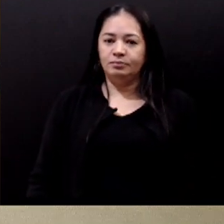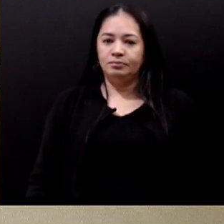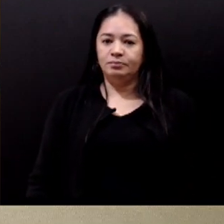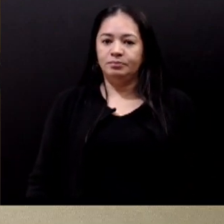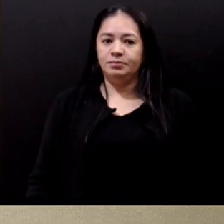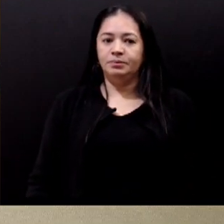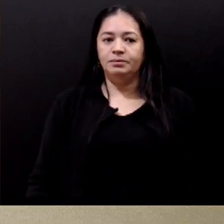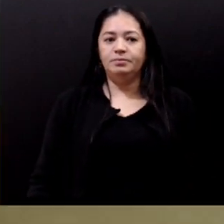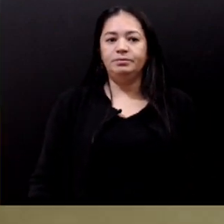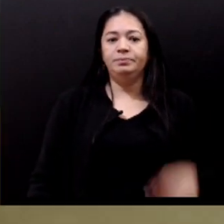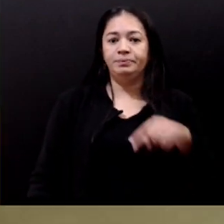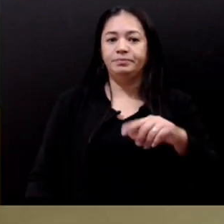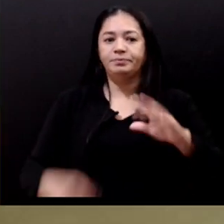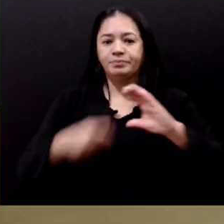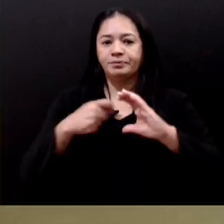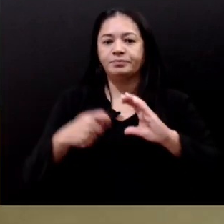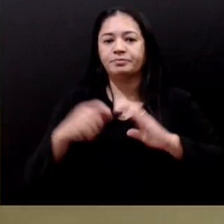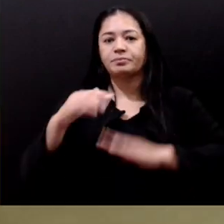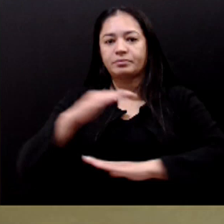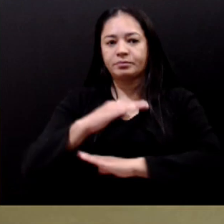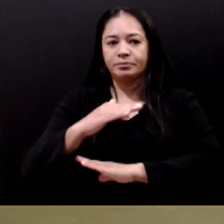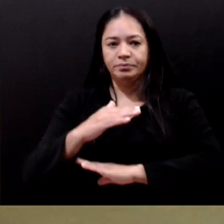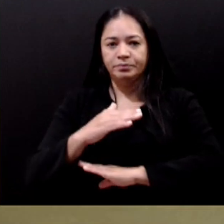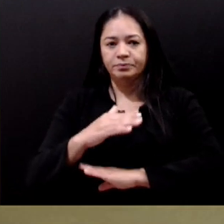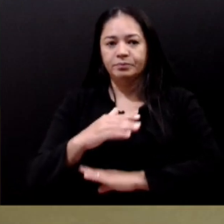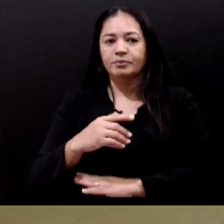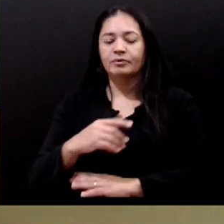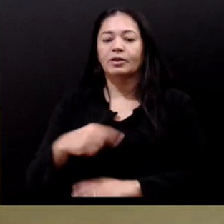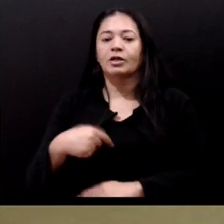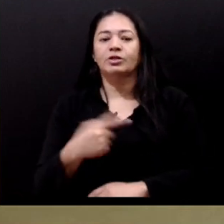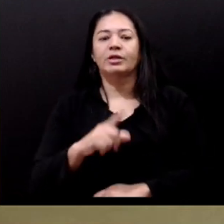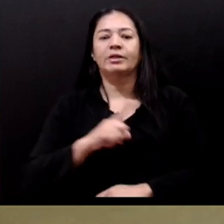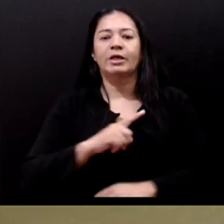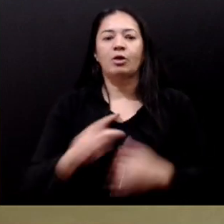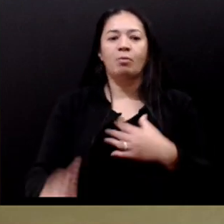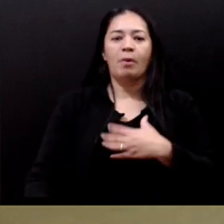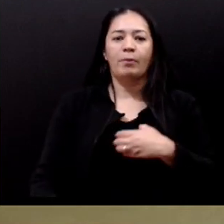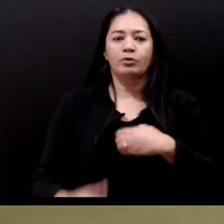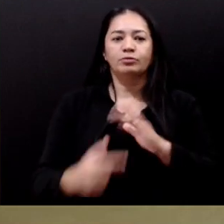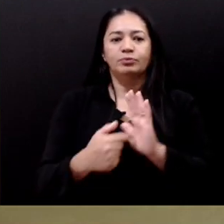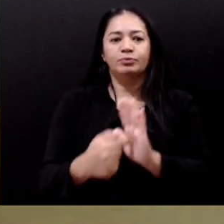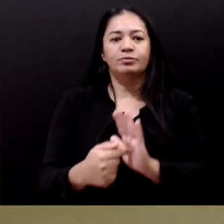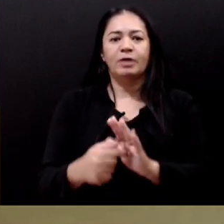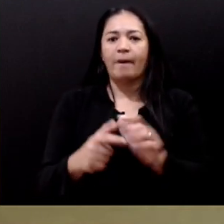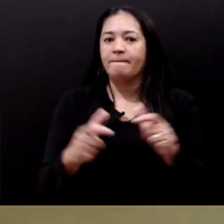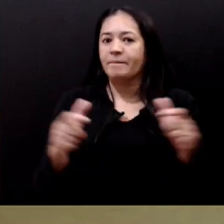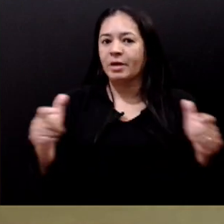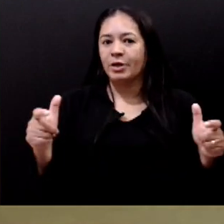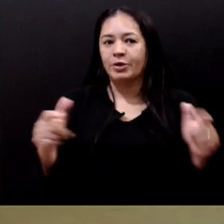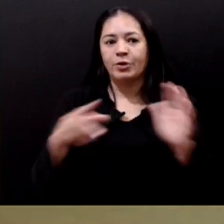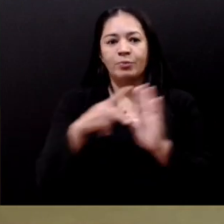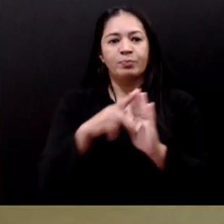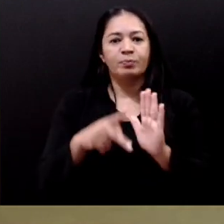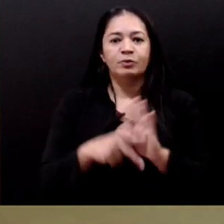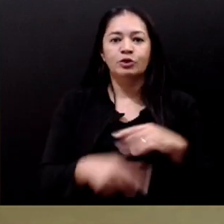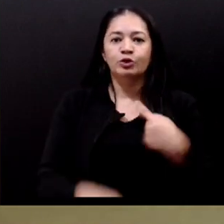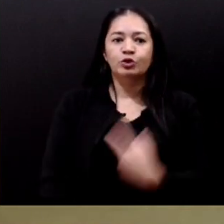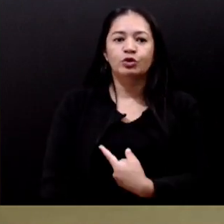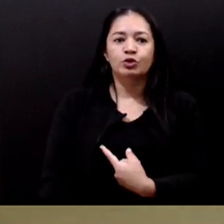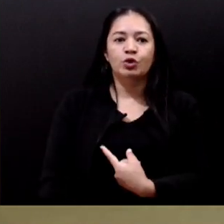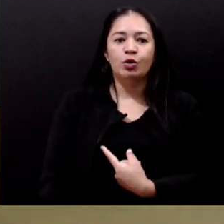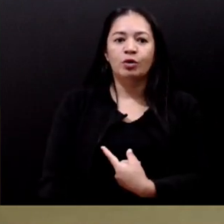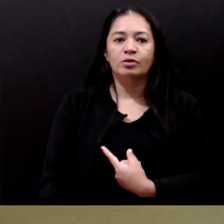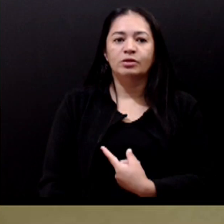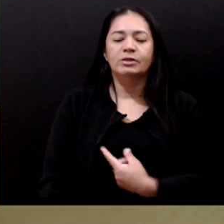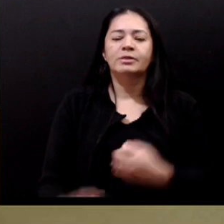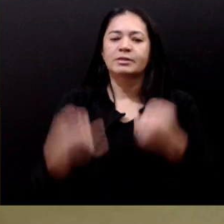Câmara, a gente tem uma abordagem comportamental, de comportamento. E na maioria dos programas a gente toca nessa questão